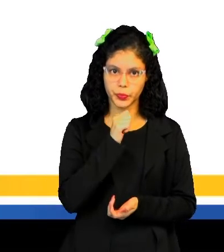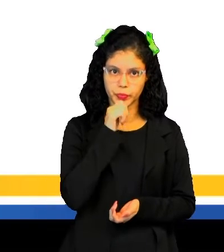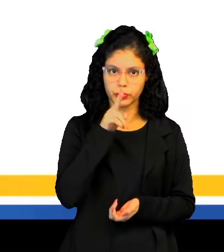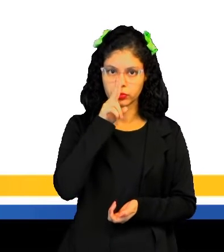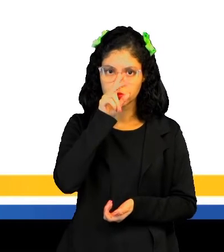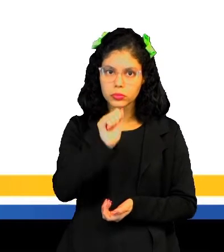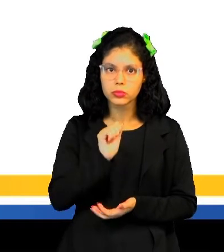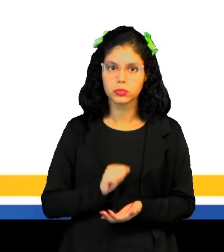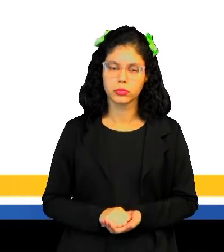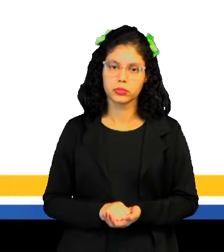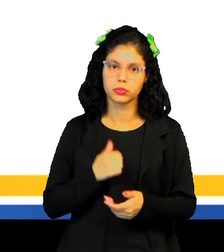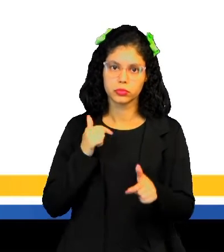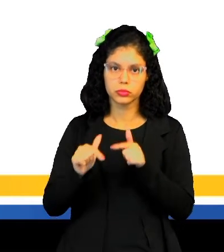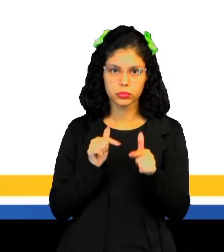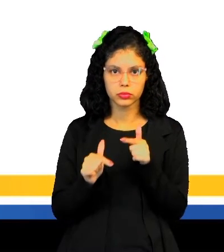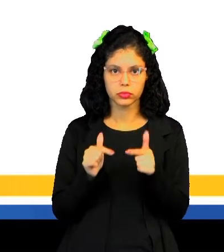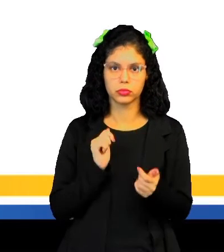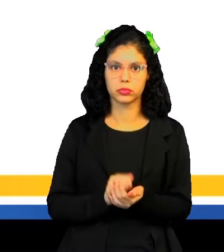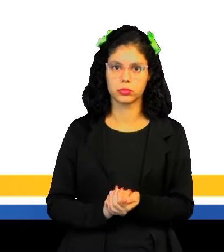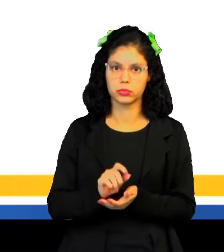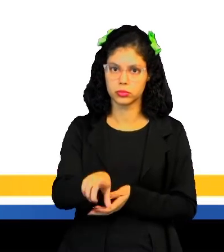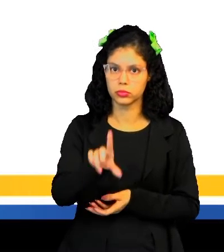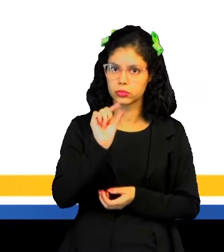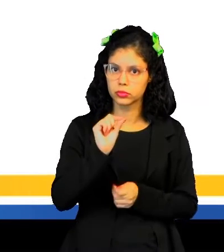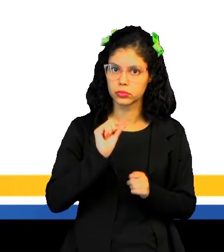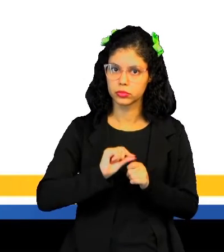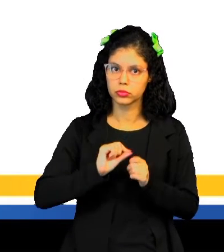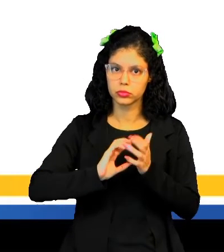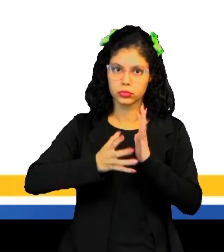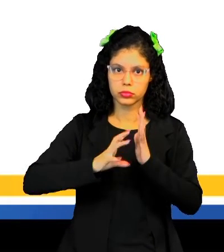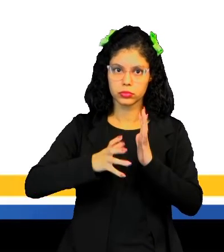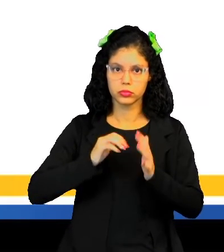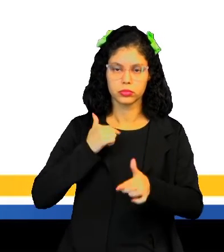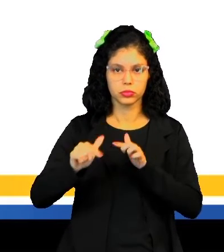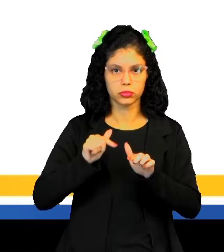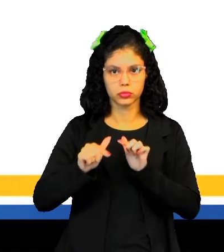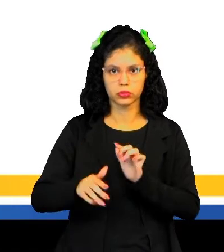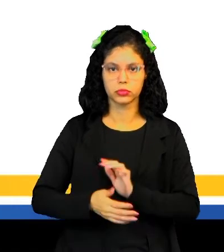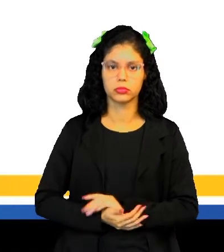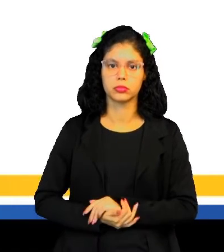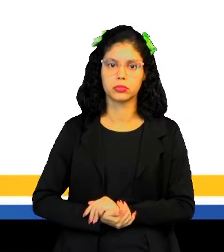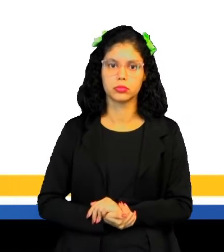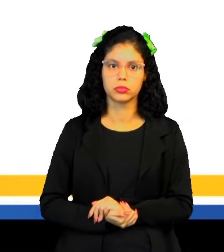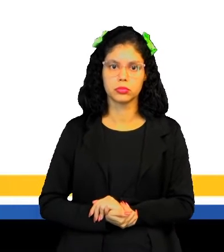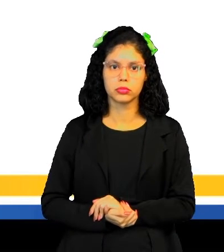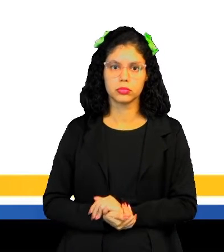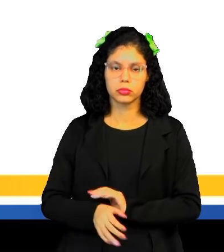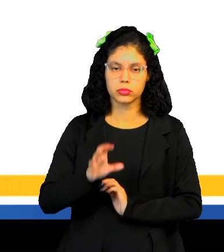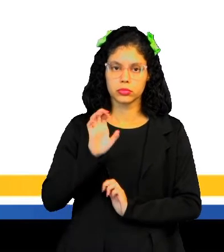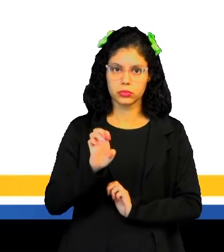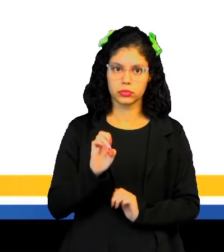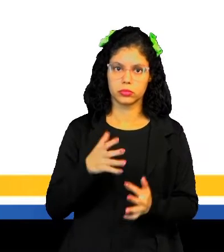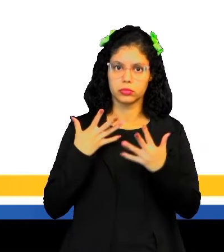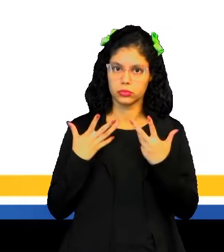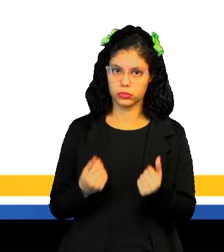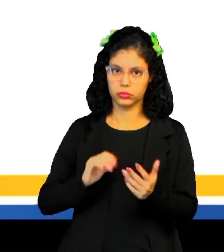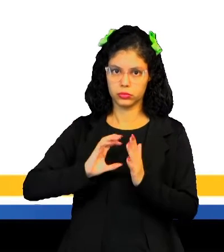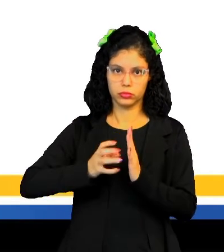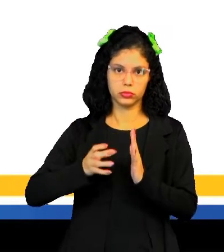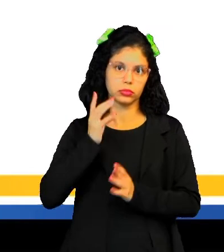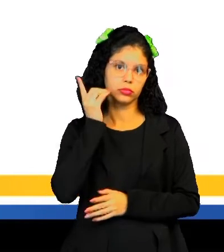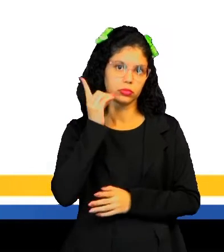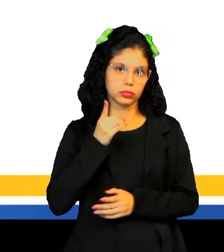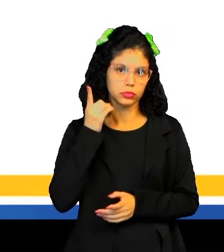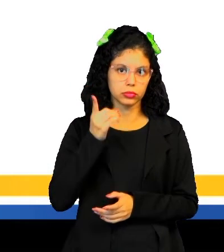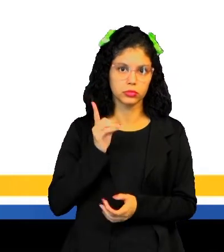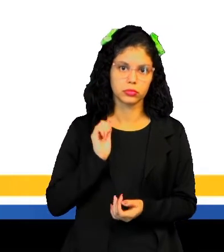forte reação da classe trabalhadora, que se decidiu pela formação do Partido dos Trabalhadores. Ou letra E,